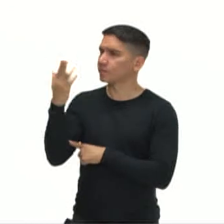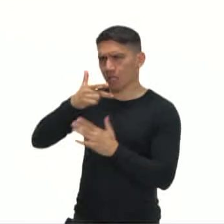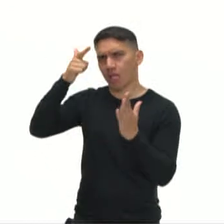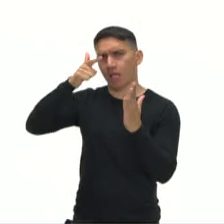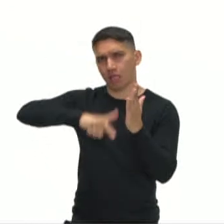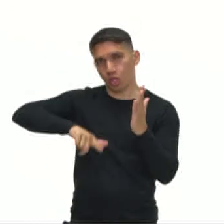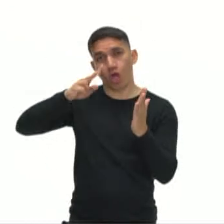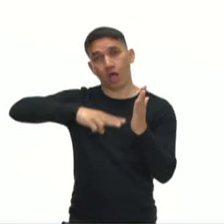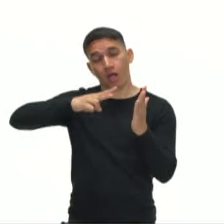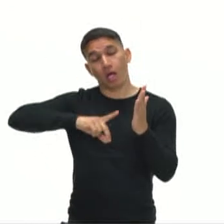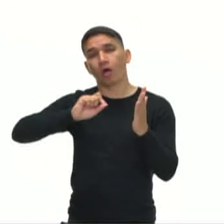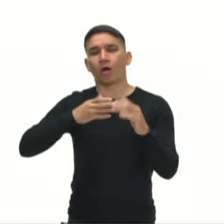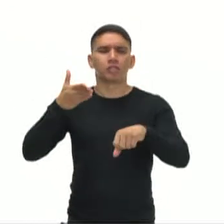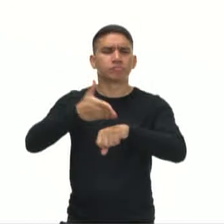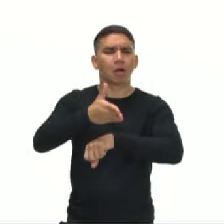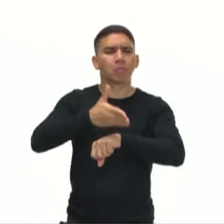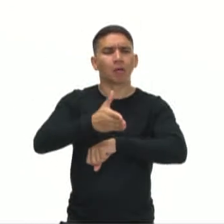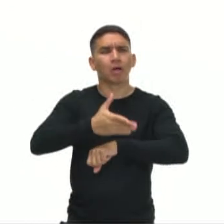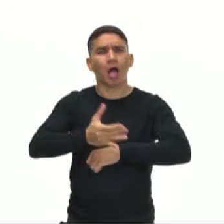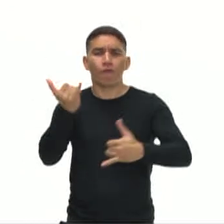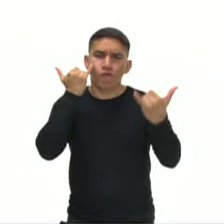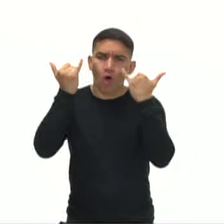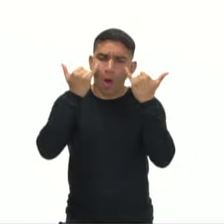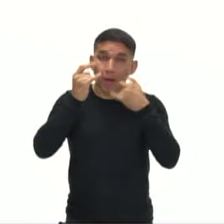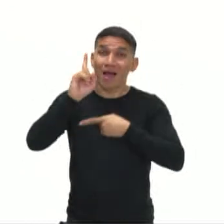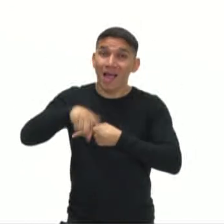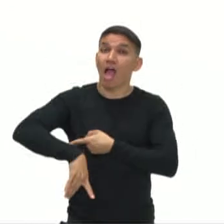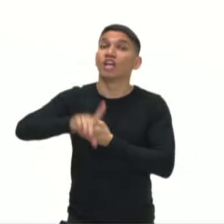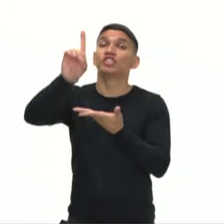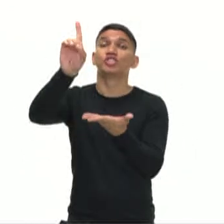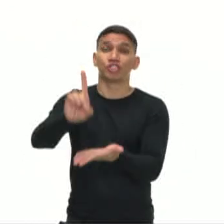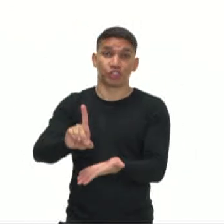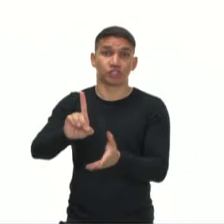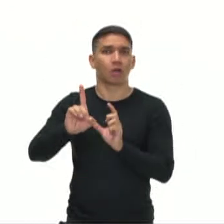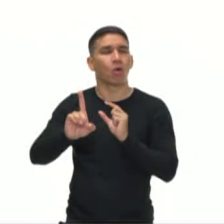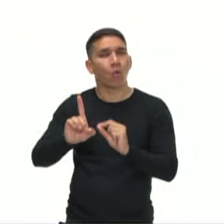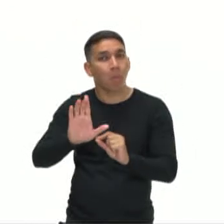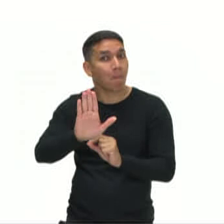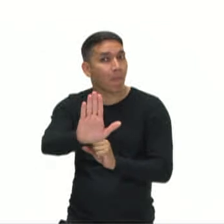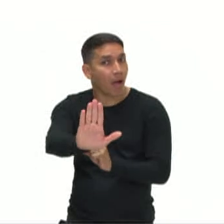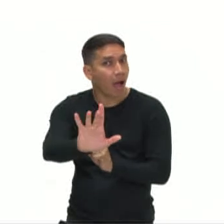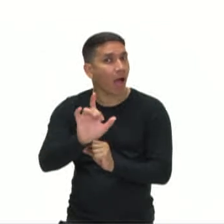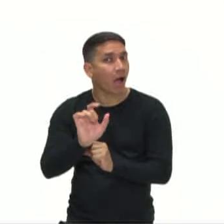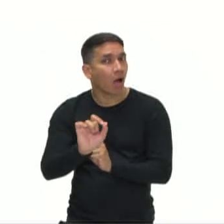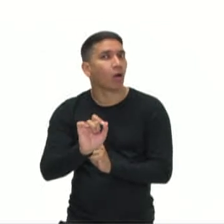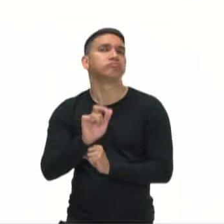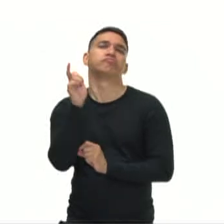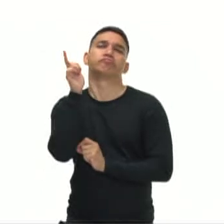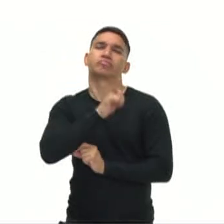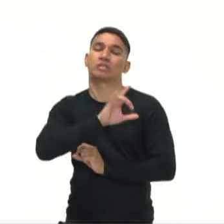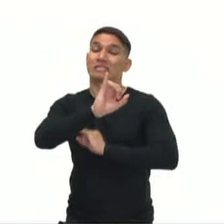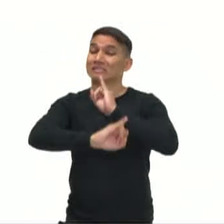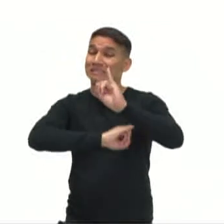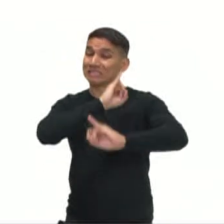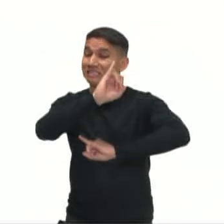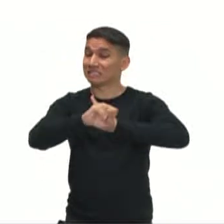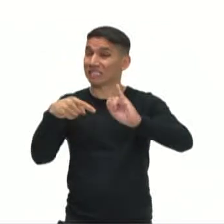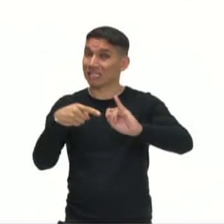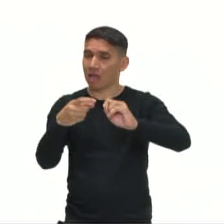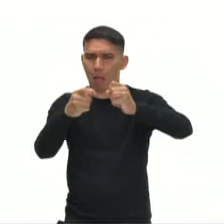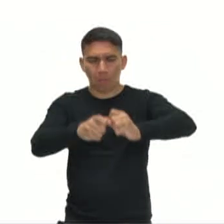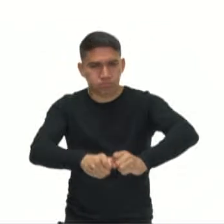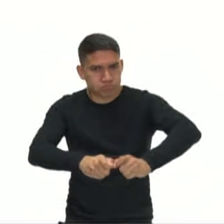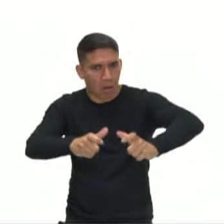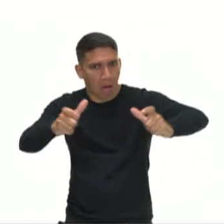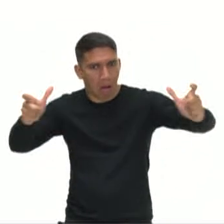O acesso à informação é um direito. No entanto, o potencial da internet para